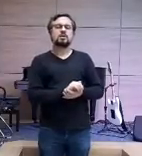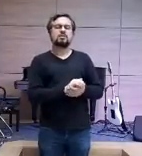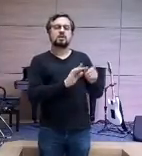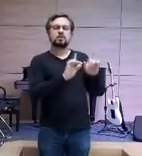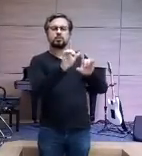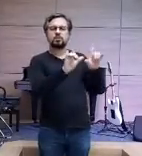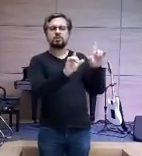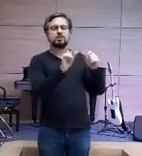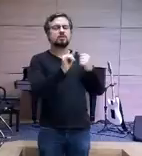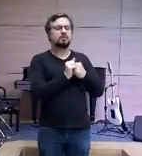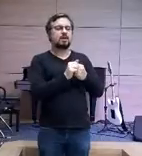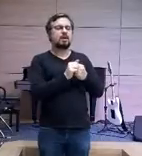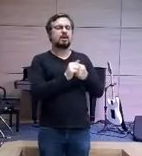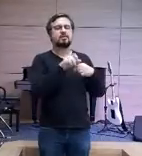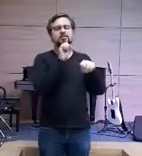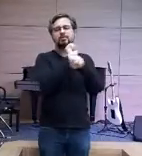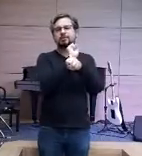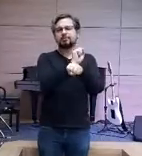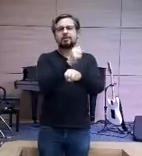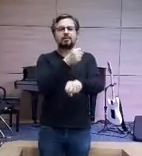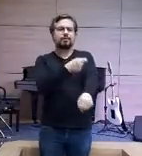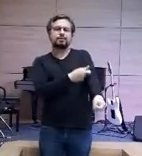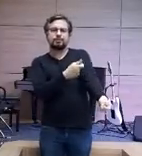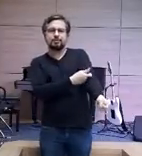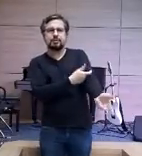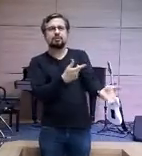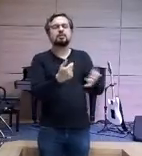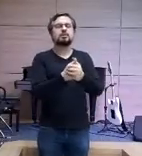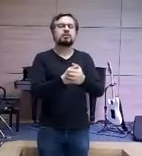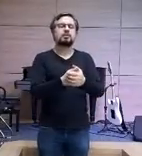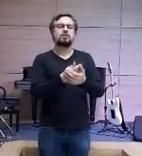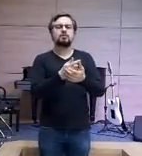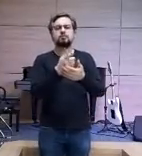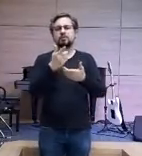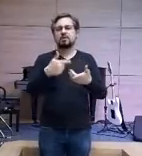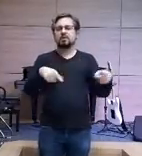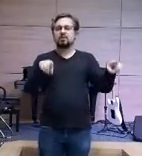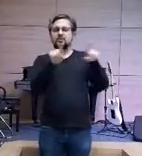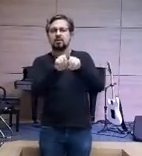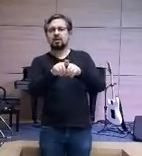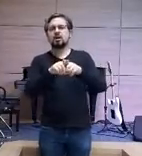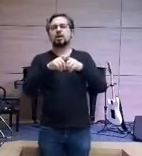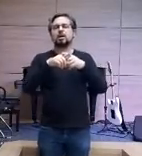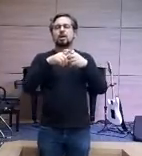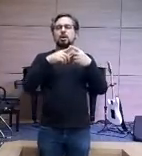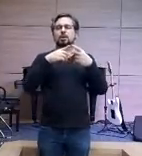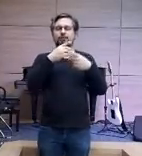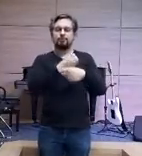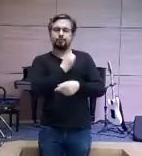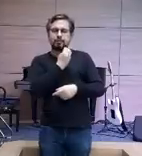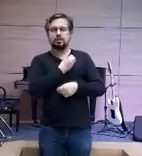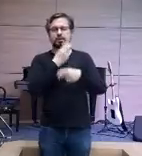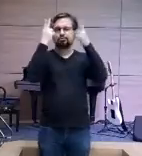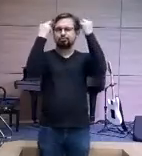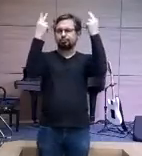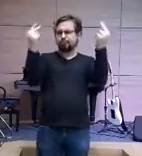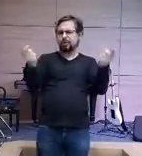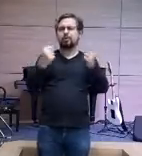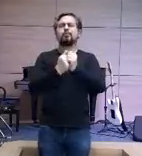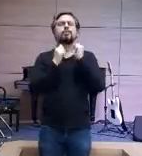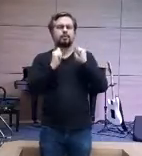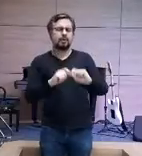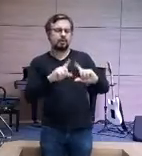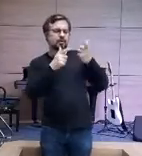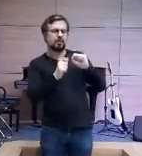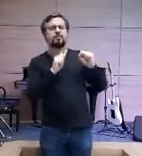da vacina está chegando nós vamos voltar a nossa vida a nossa rotina nós vamos podermos reunir porque